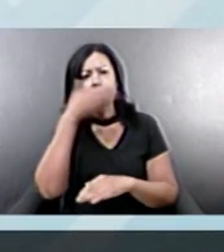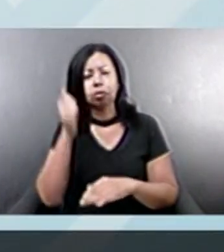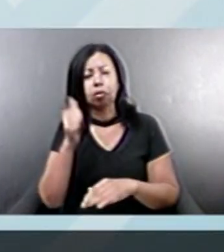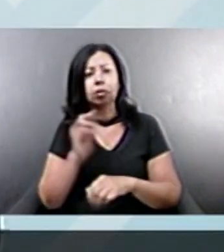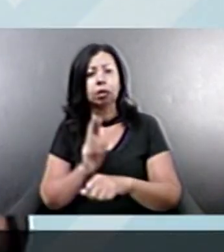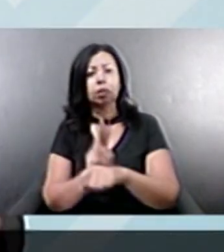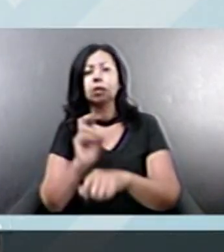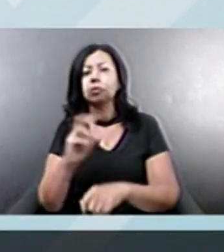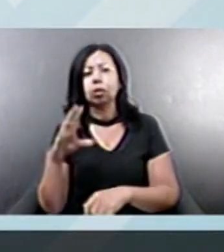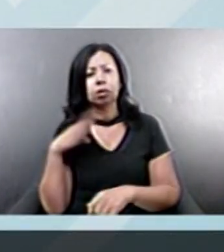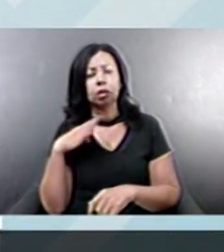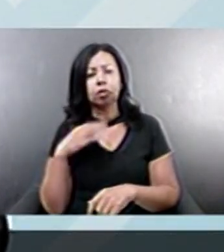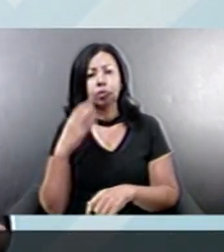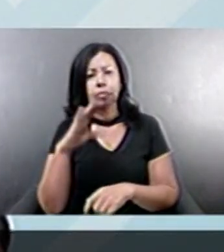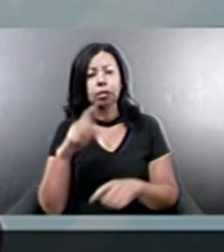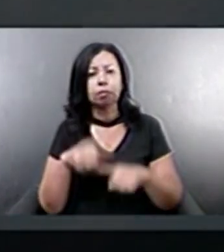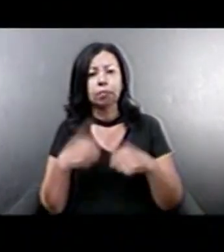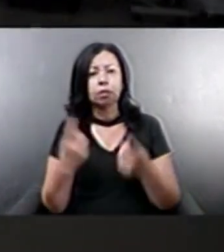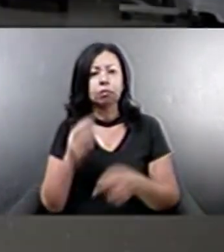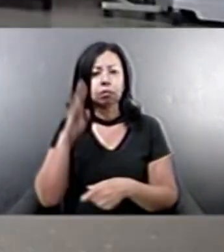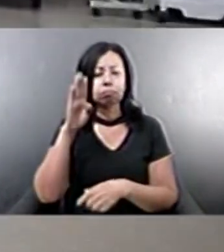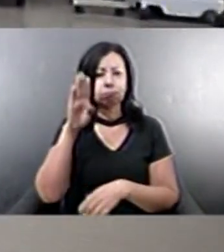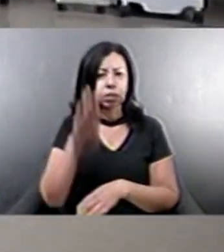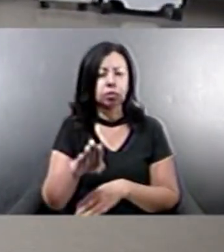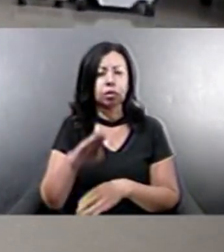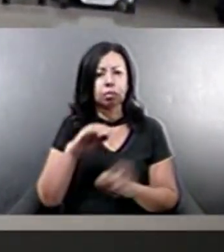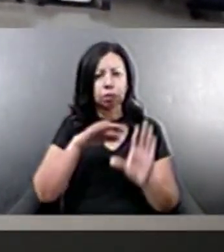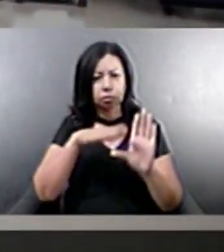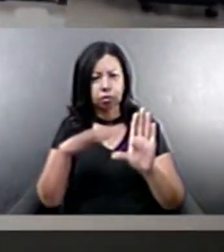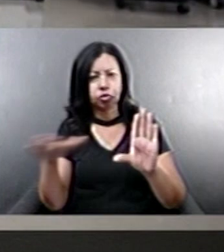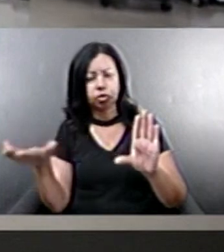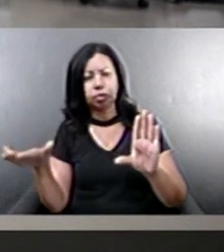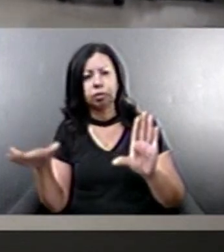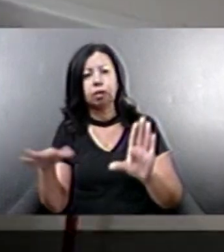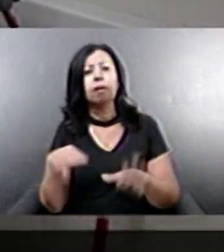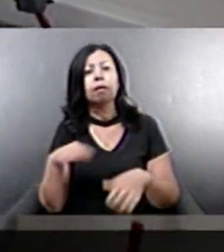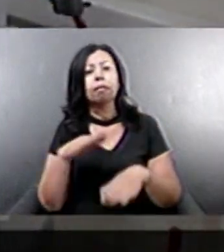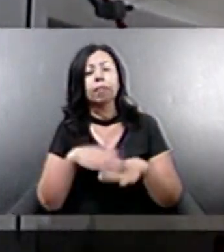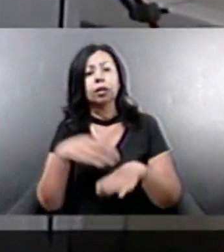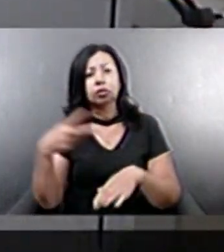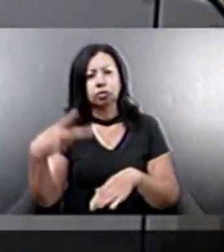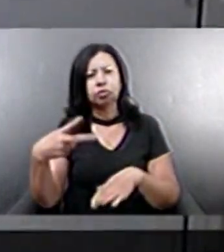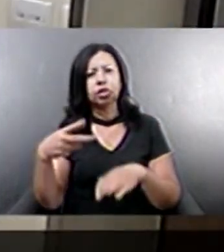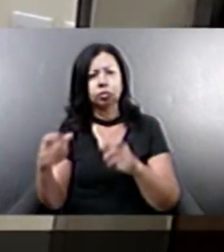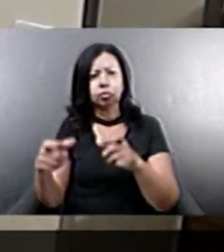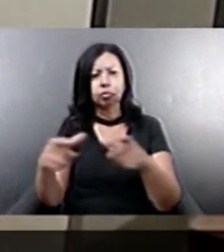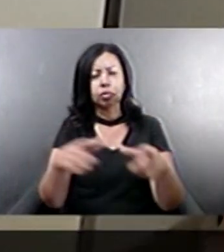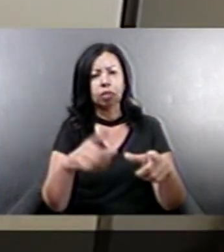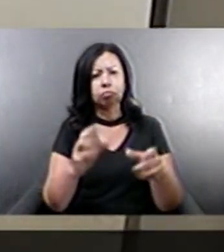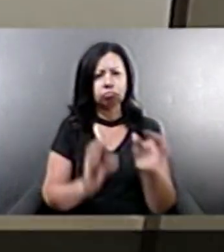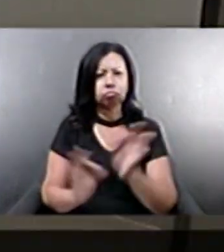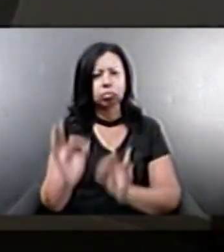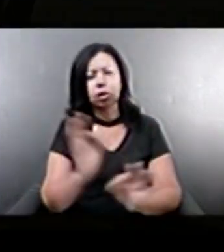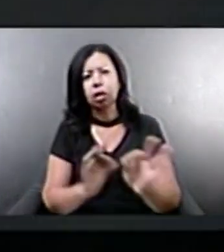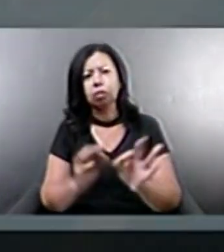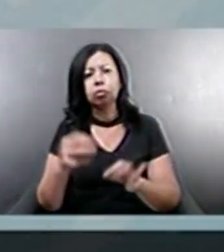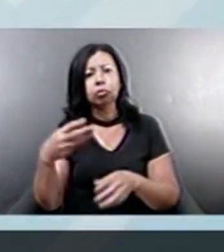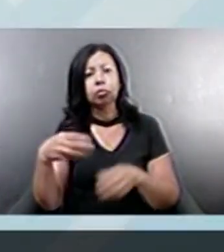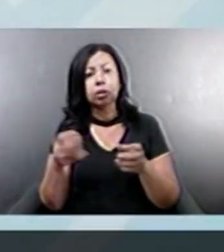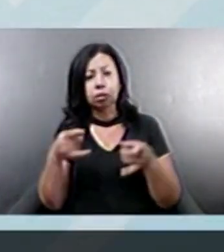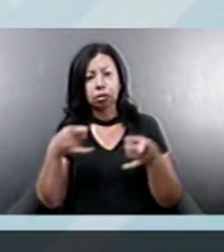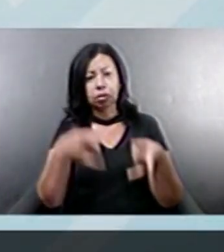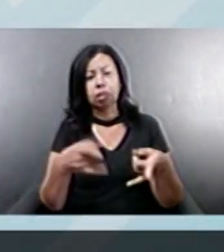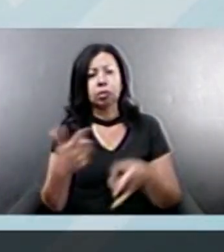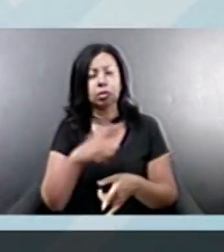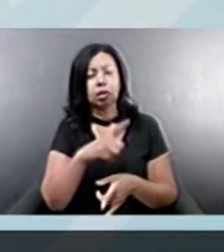de Cubatão, toda a região da Baixada Santista. São 20 máquinas de hemodiálise, duas câmaras hiperbáricas,